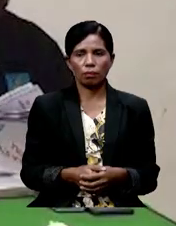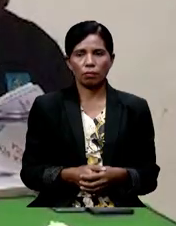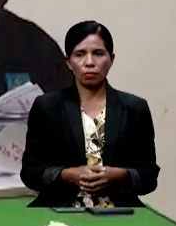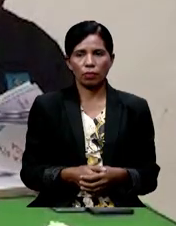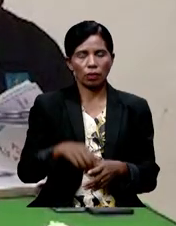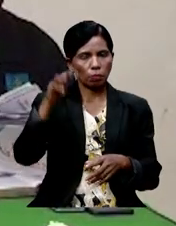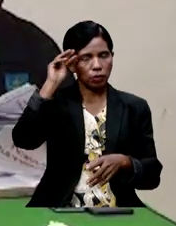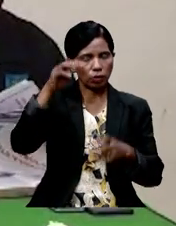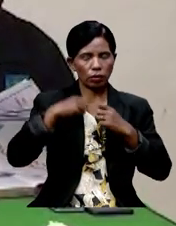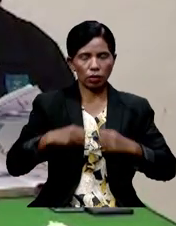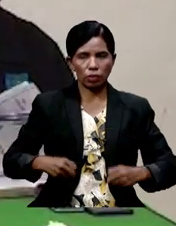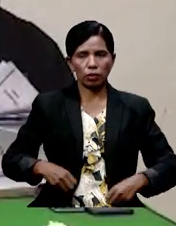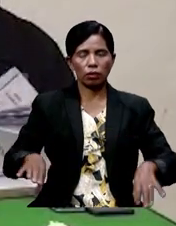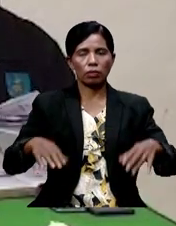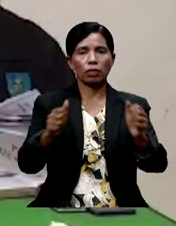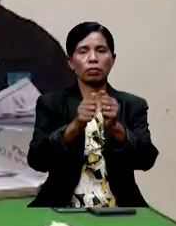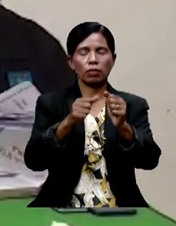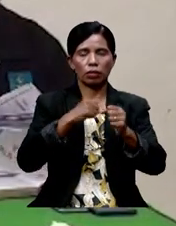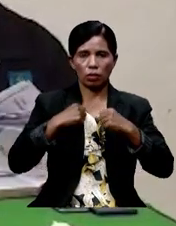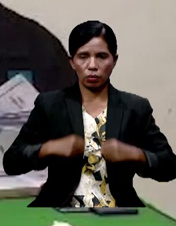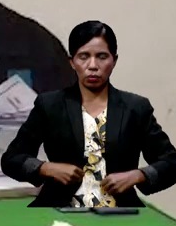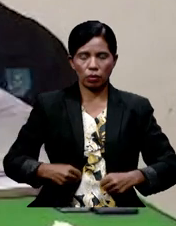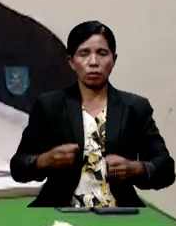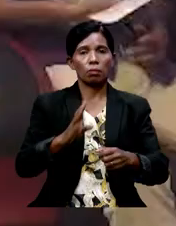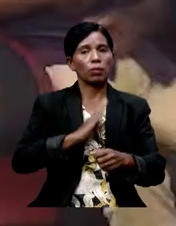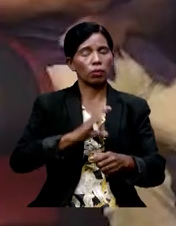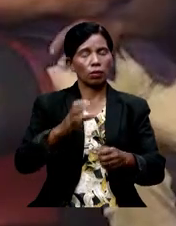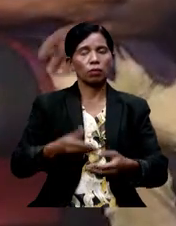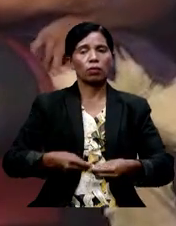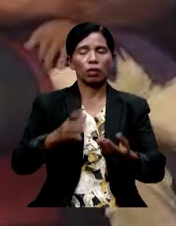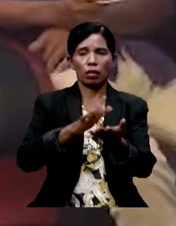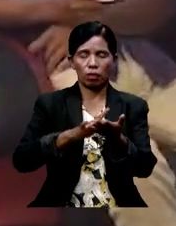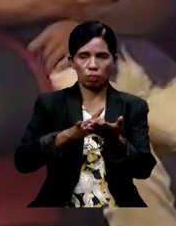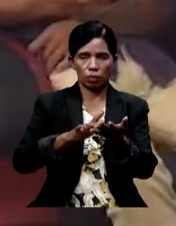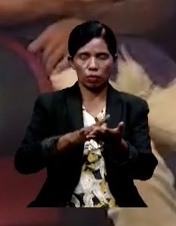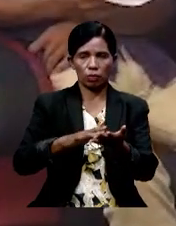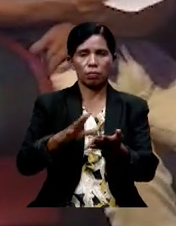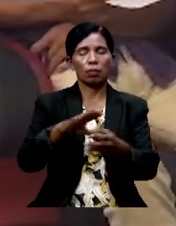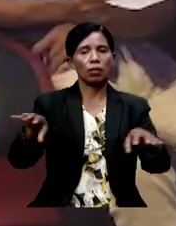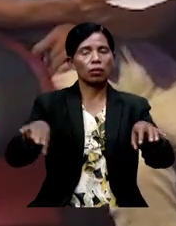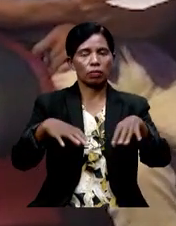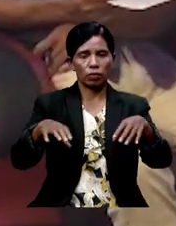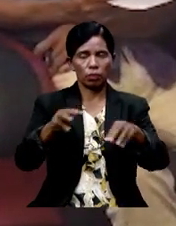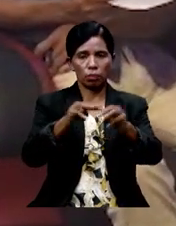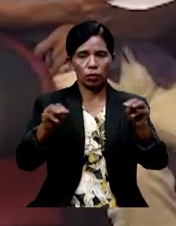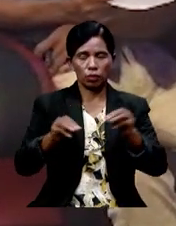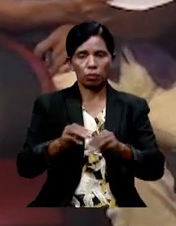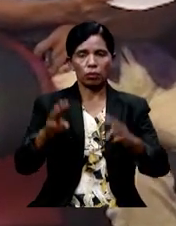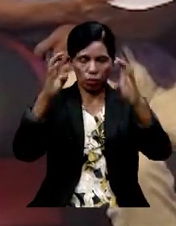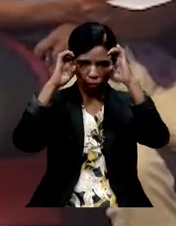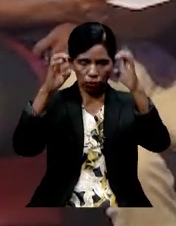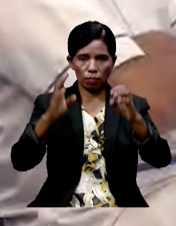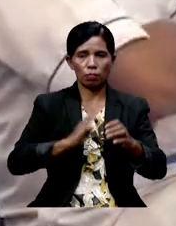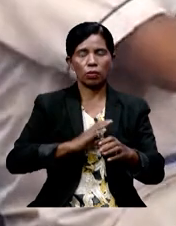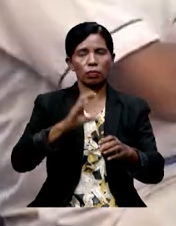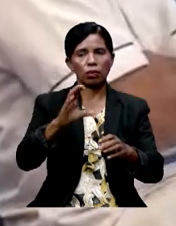Ministério de Saúde Lihus Serviço Municipal de Saúde Baucau distribui ona Aimoro Albendazol para Serviço Municipal de Educação Baucau, onde faz